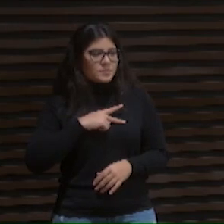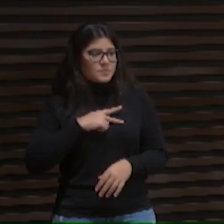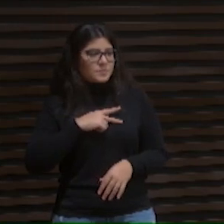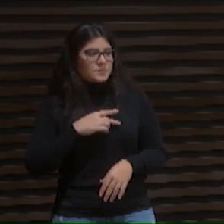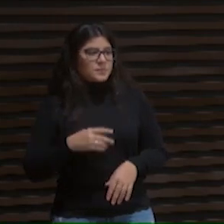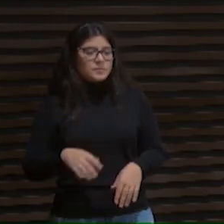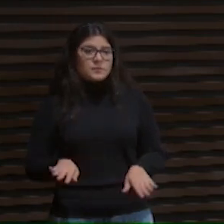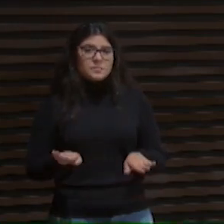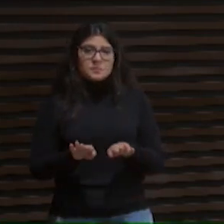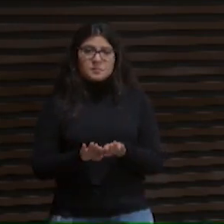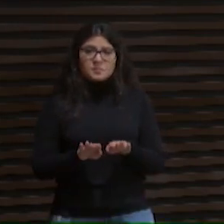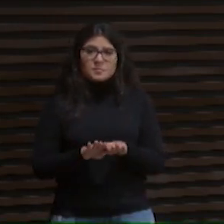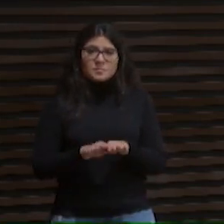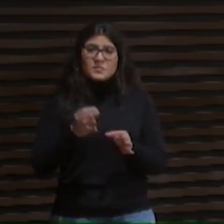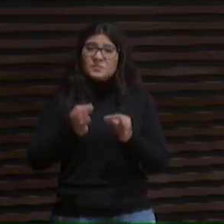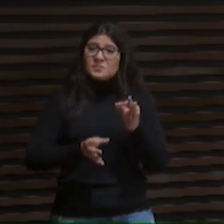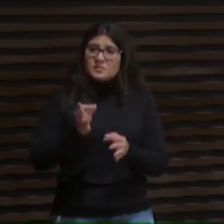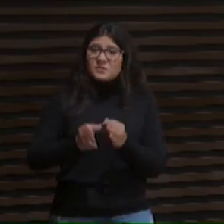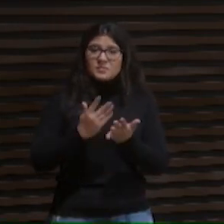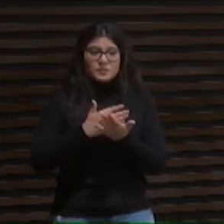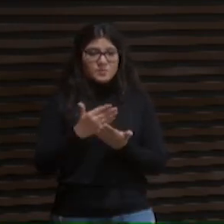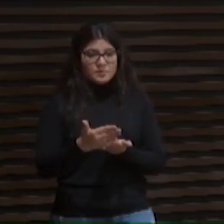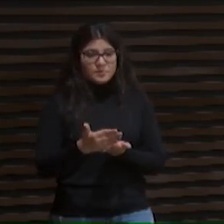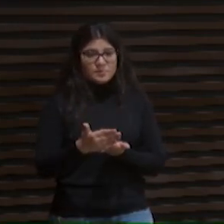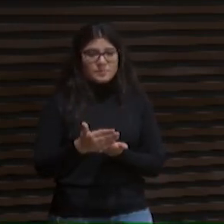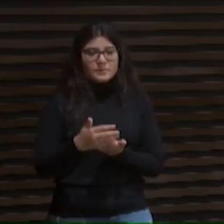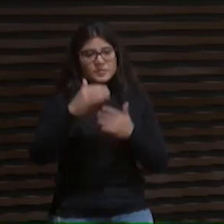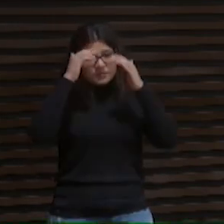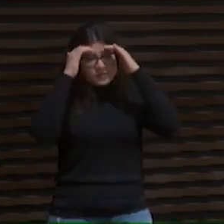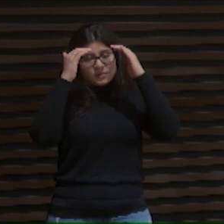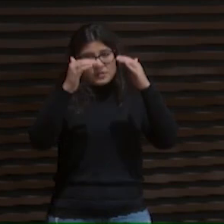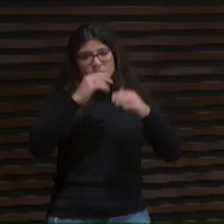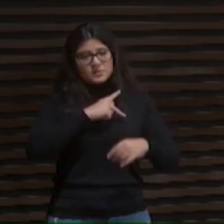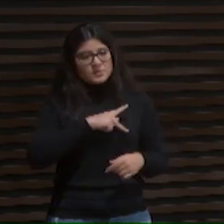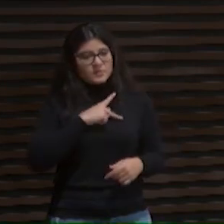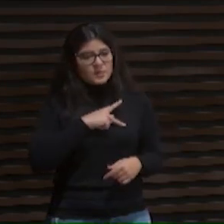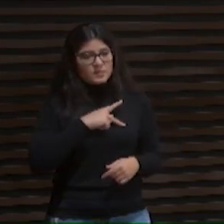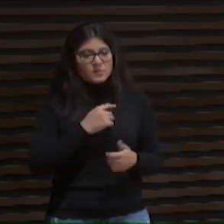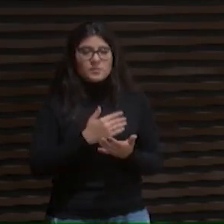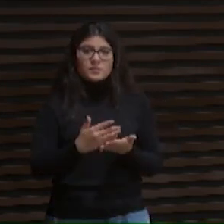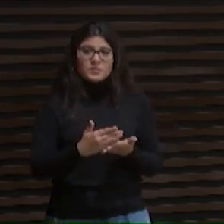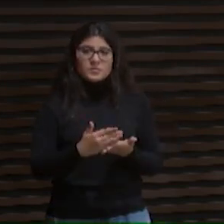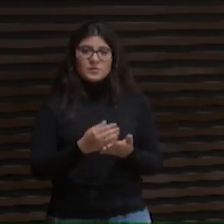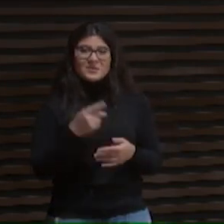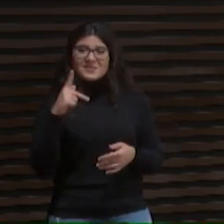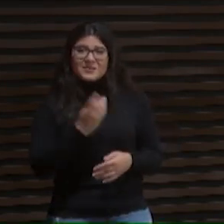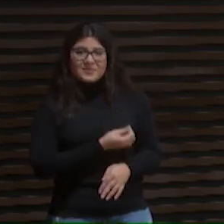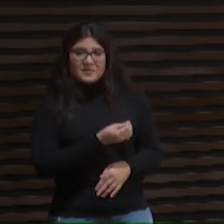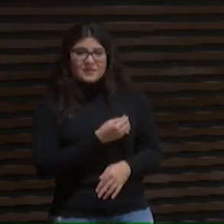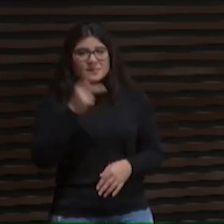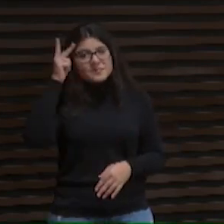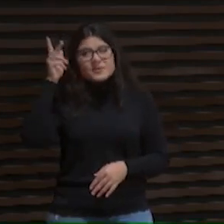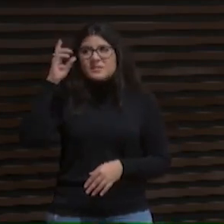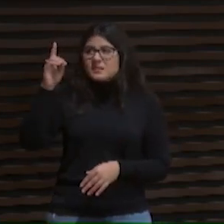foi justamente a partir da obediência de Paulo é que começou o seu viver para Deus e